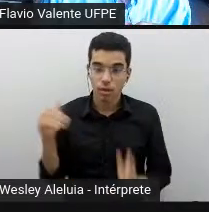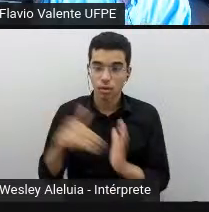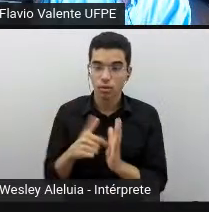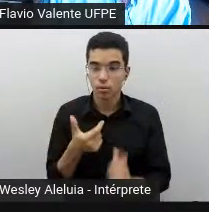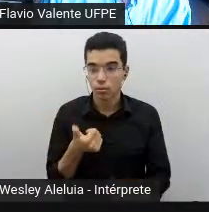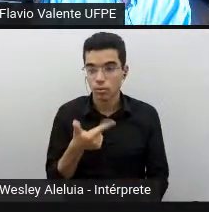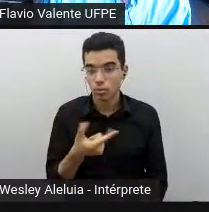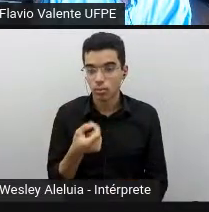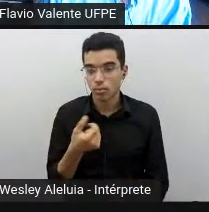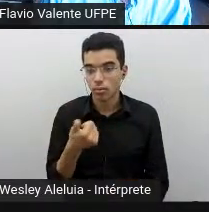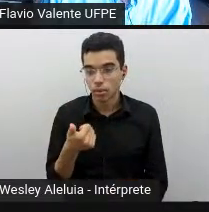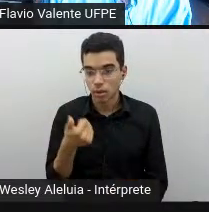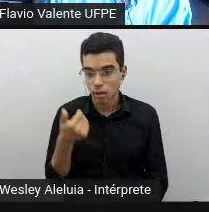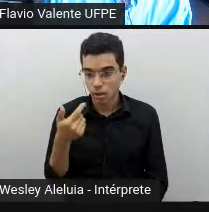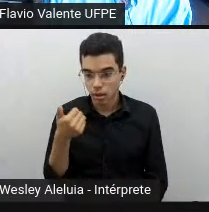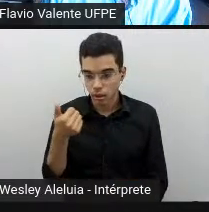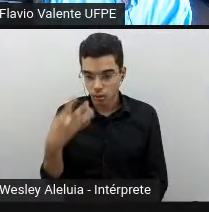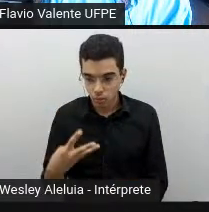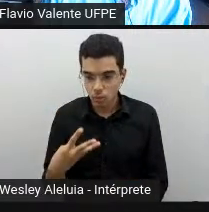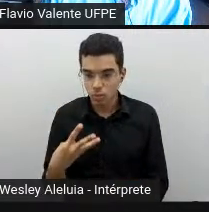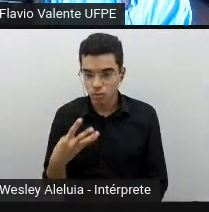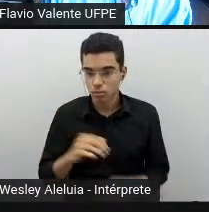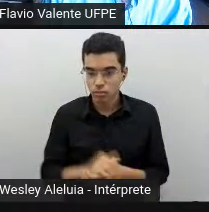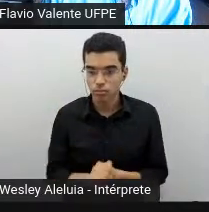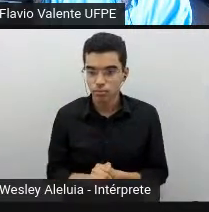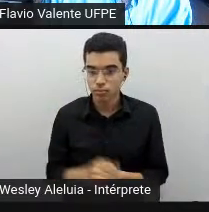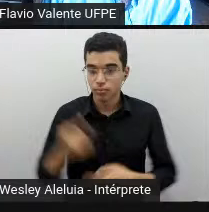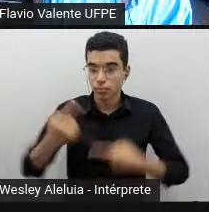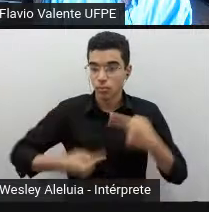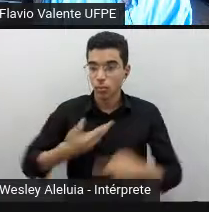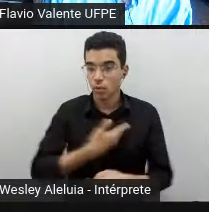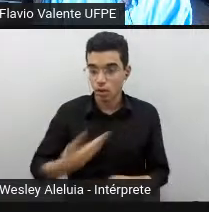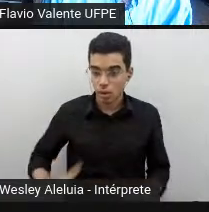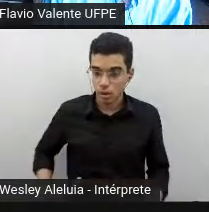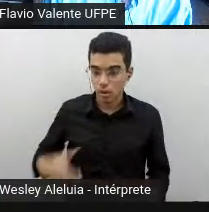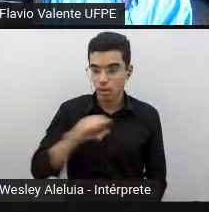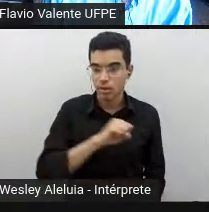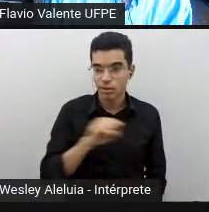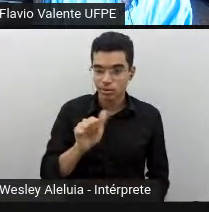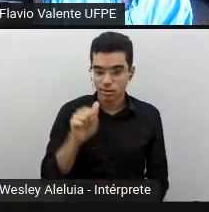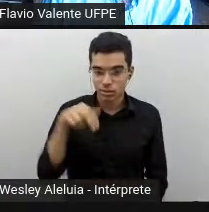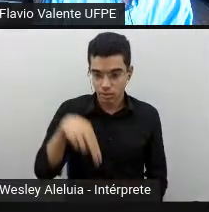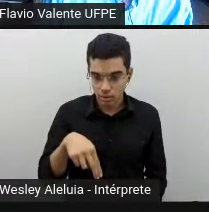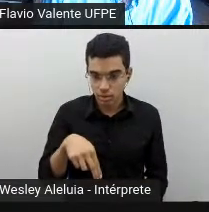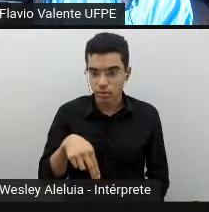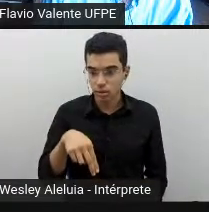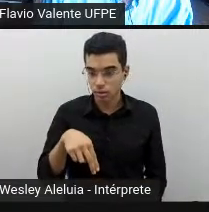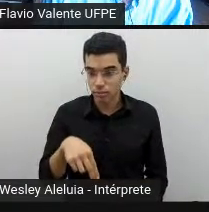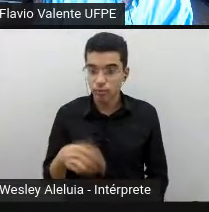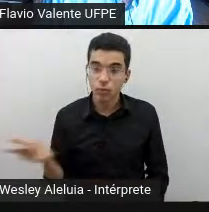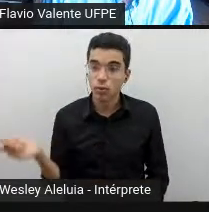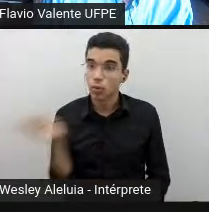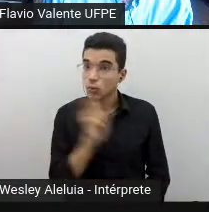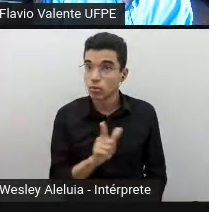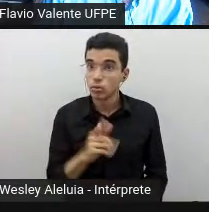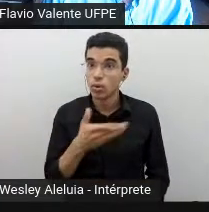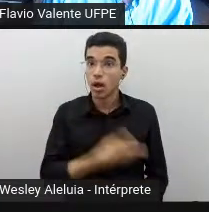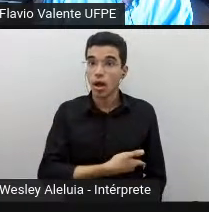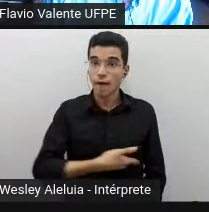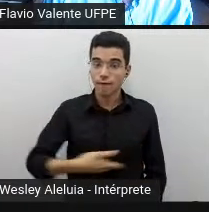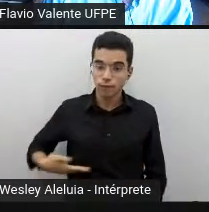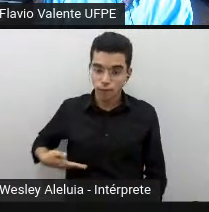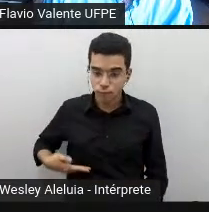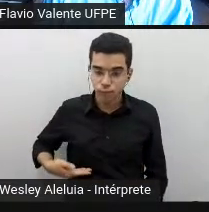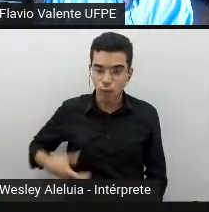SAM e a Estratégia de Combate à Fome, com Fome Zero, promoveu uma redução significativa da fome e segurança alimentar